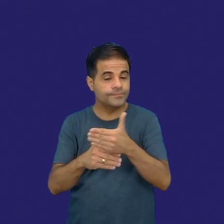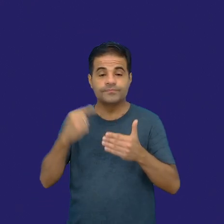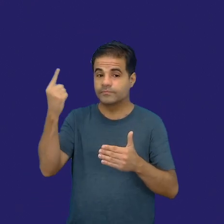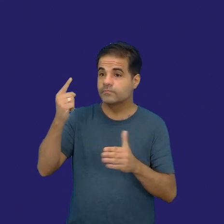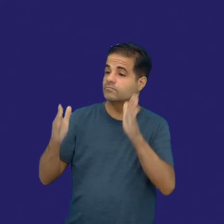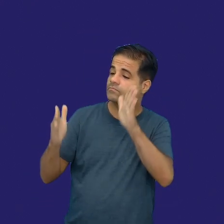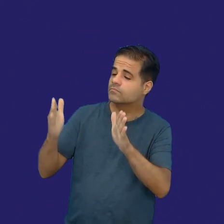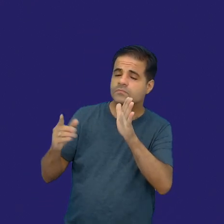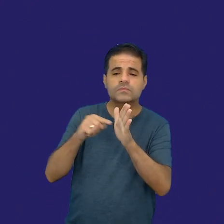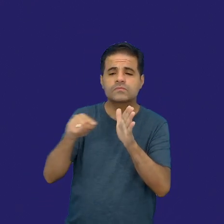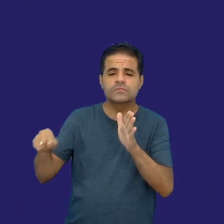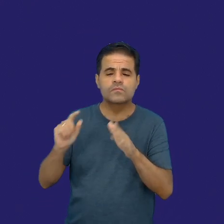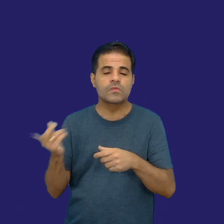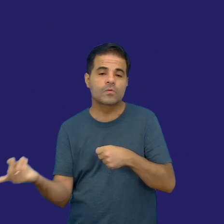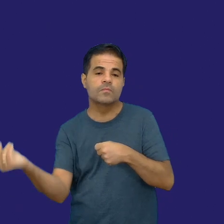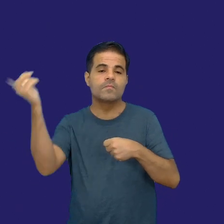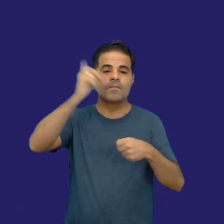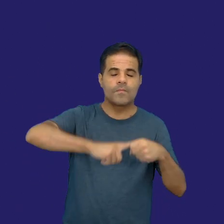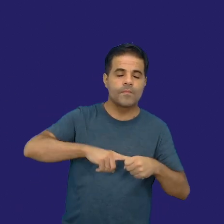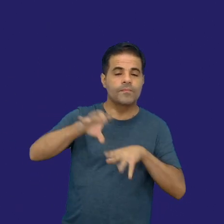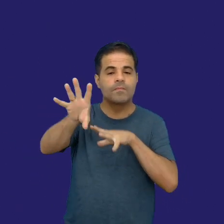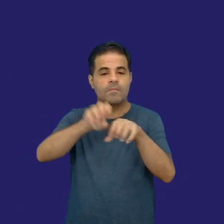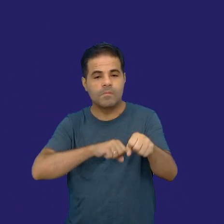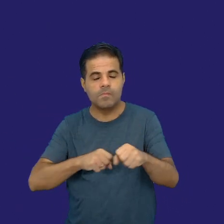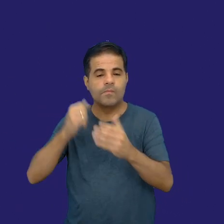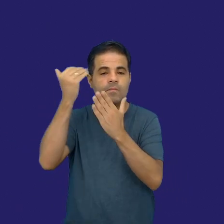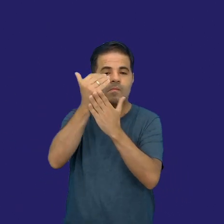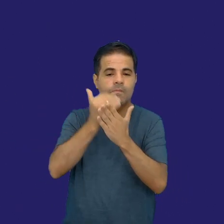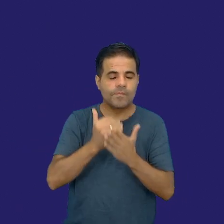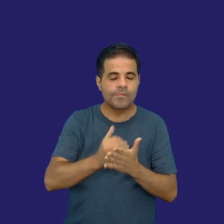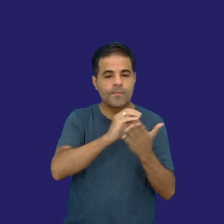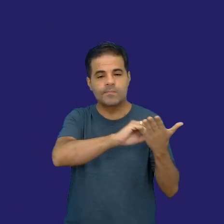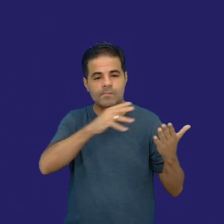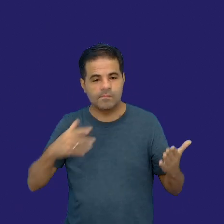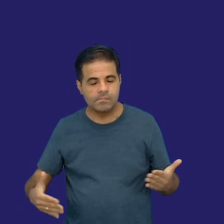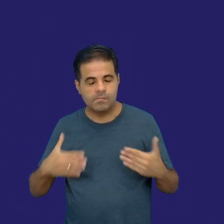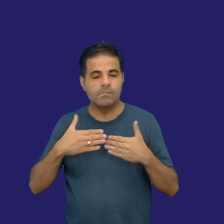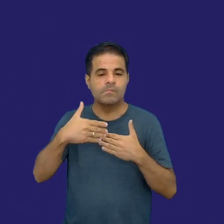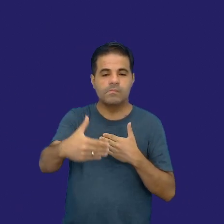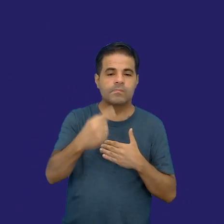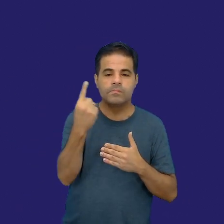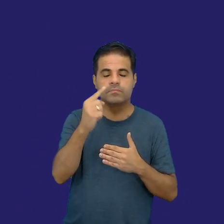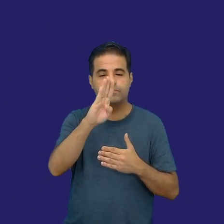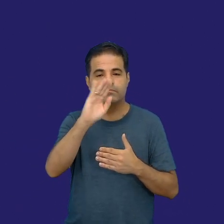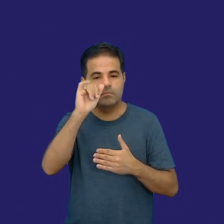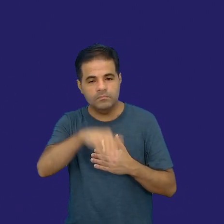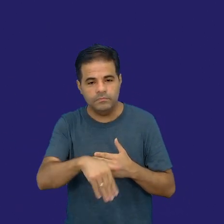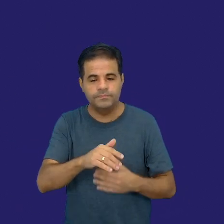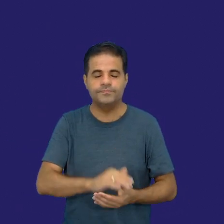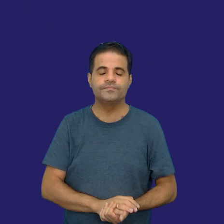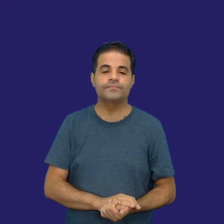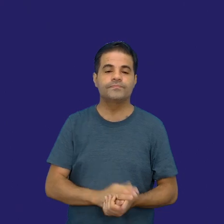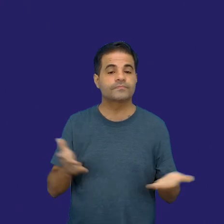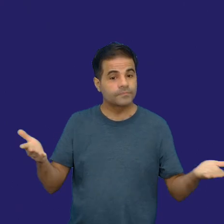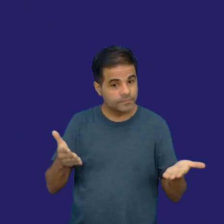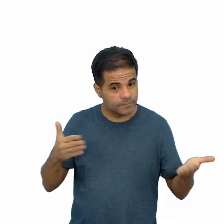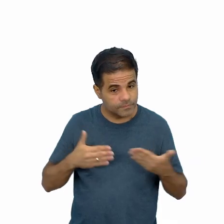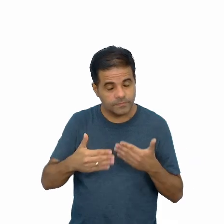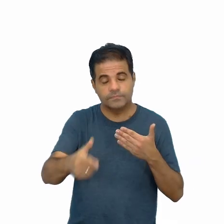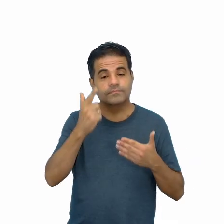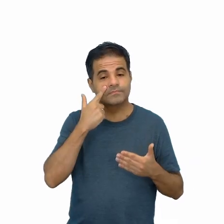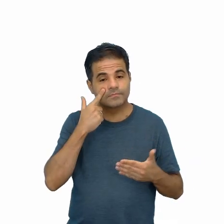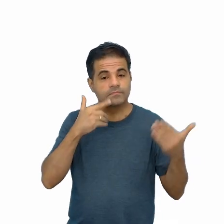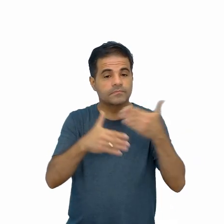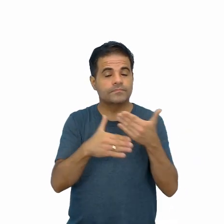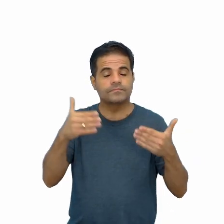momento, que é retomar as formações do Programa de Recuperação e Aprofundamento nesse primeiro bimestre. Vamos, então, no próximo